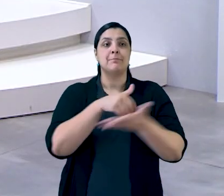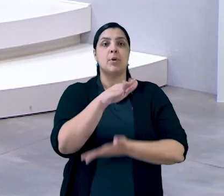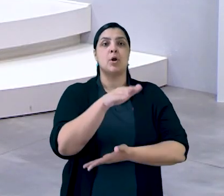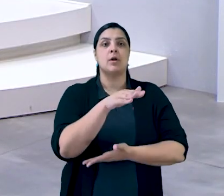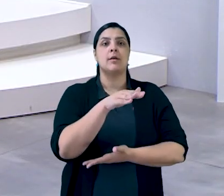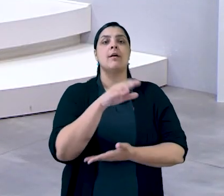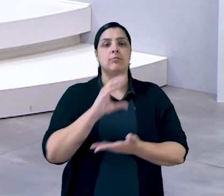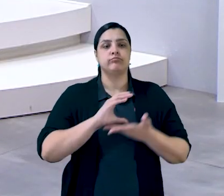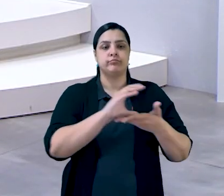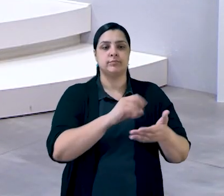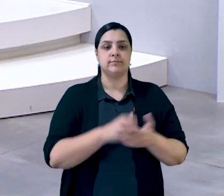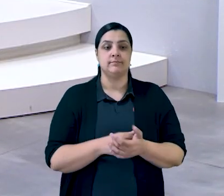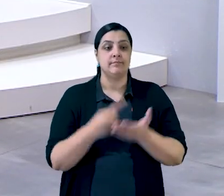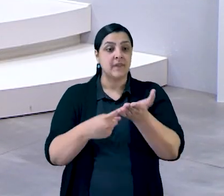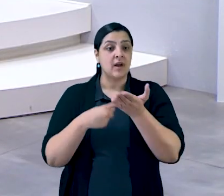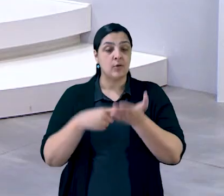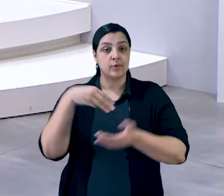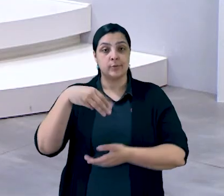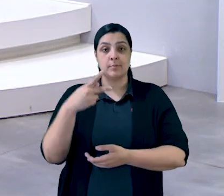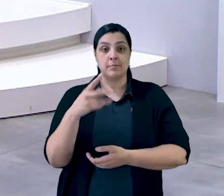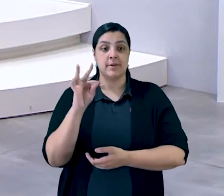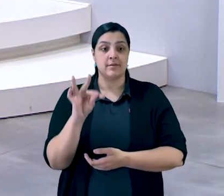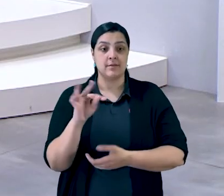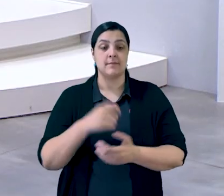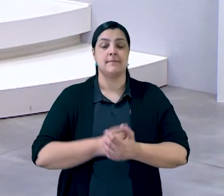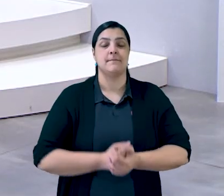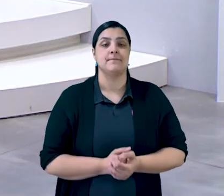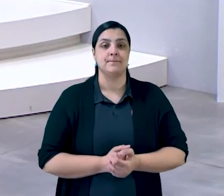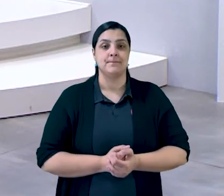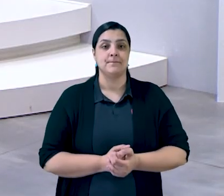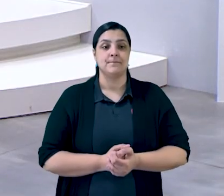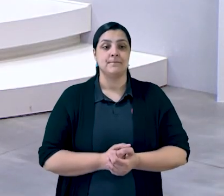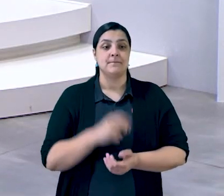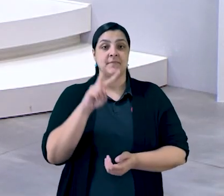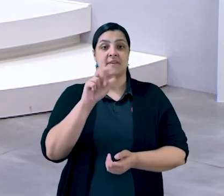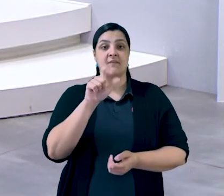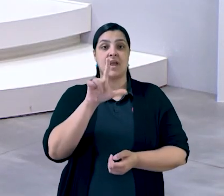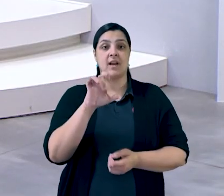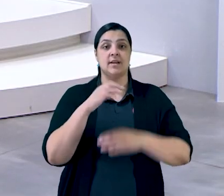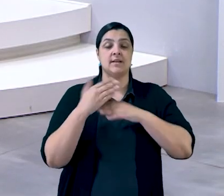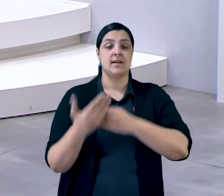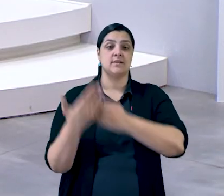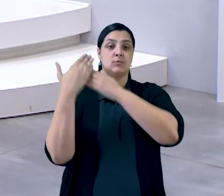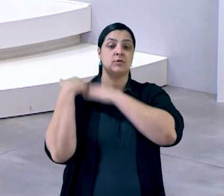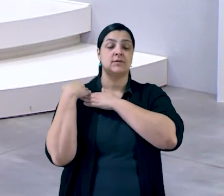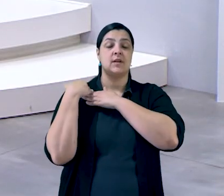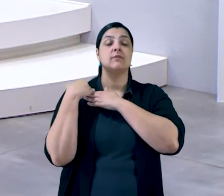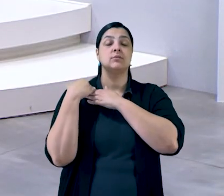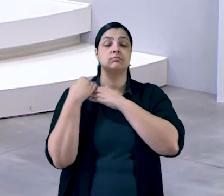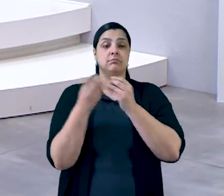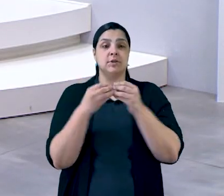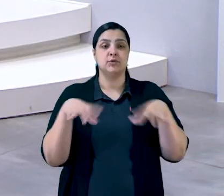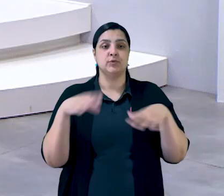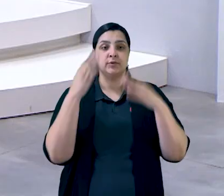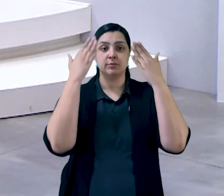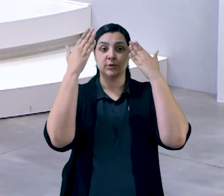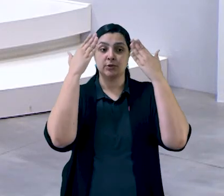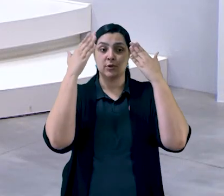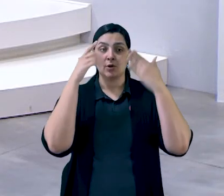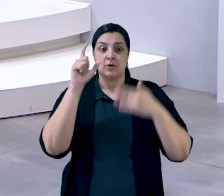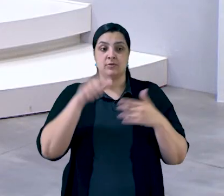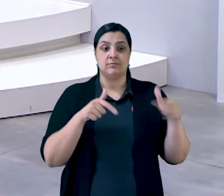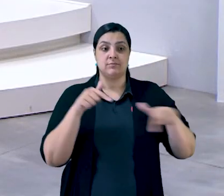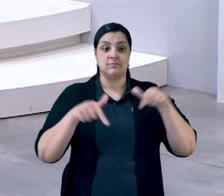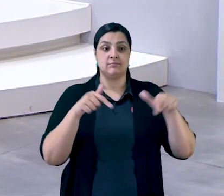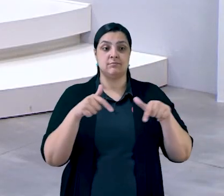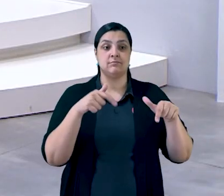Ex-prefeito é multado por não cumprir acordo com o Ministério Público do Trabalho. Vale é responsabilizada por danos psicológicos de operador